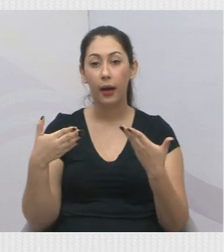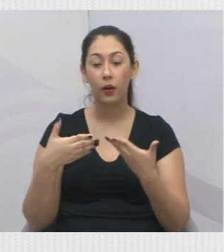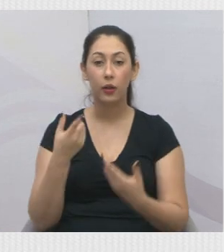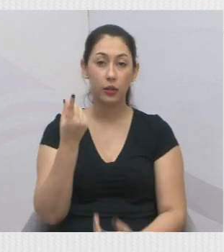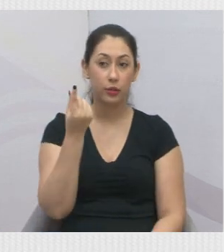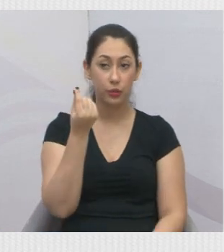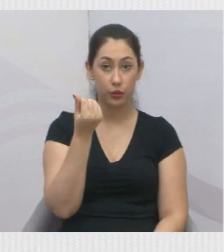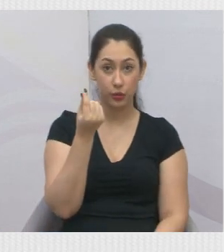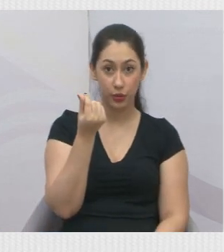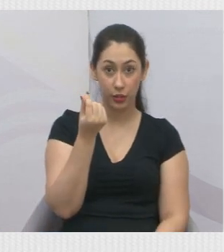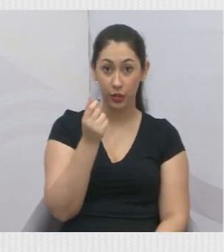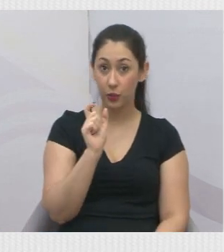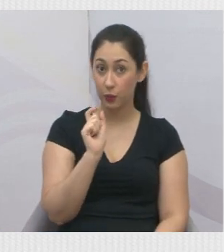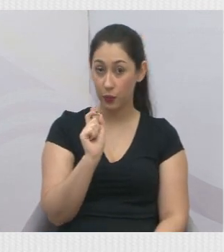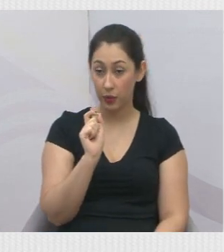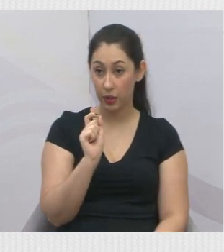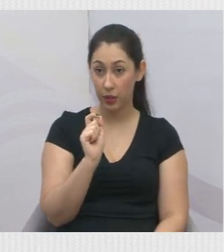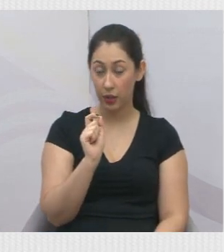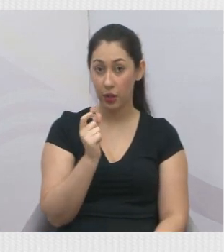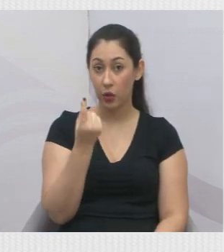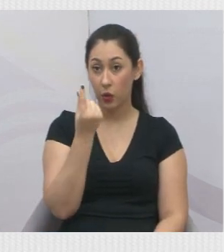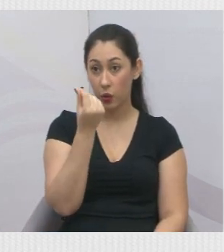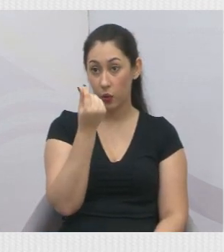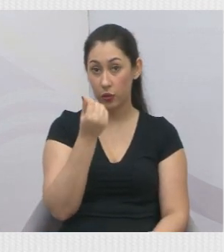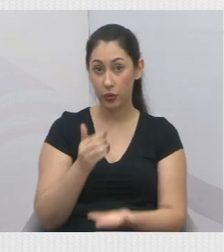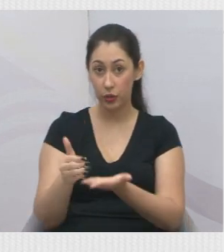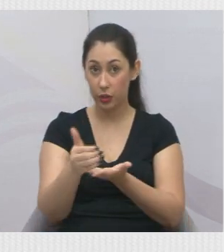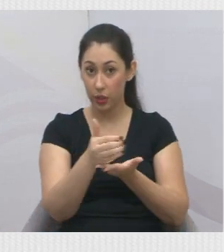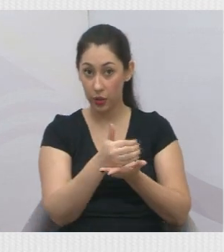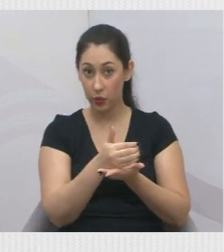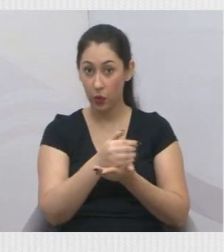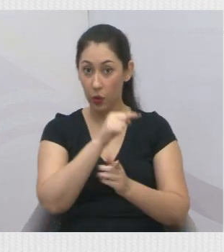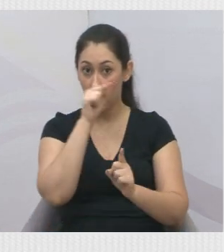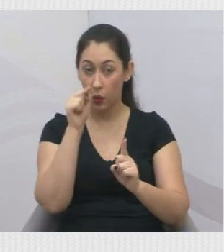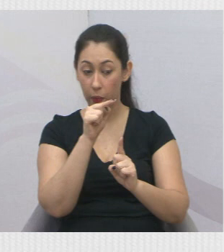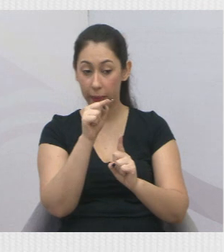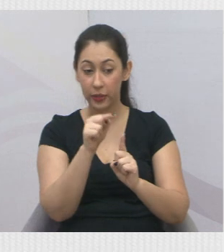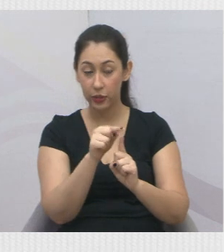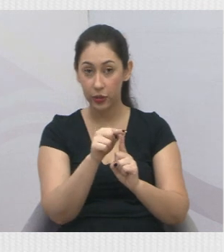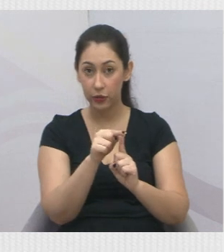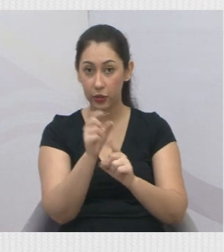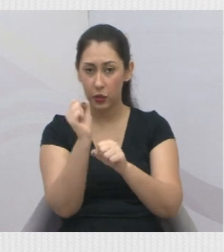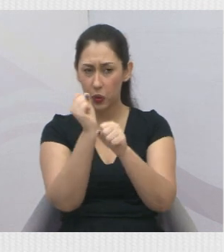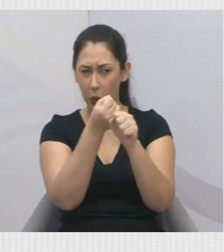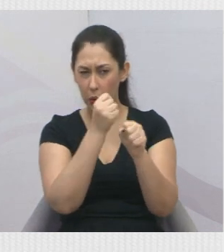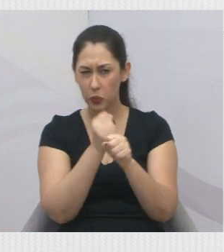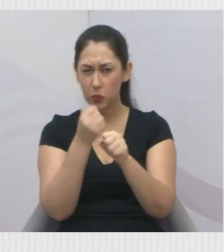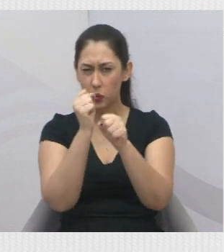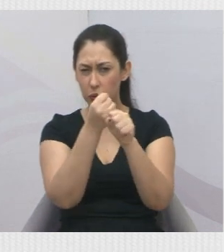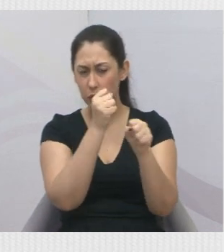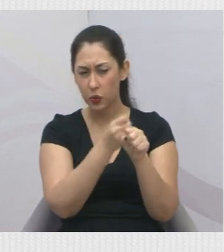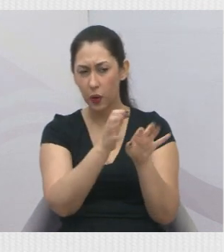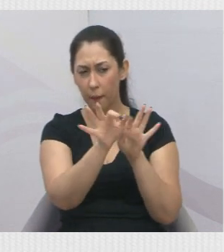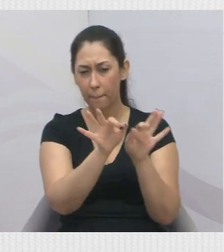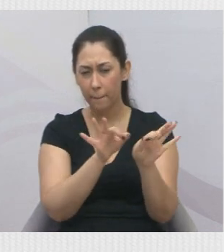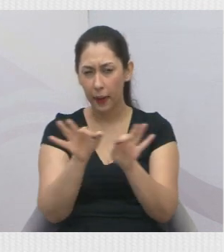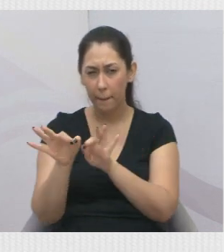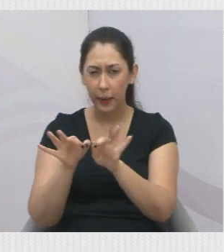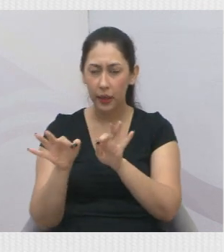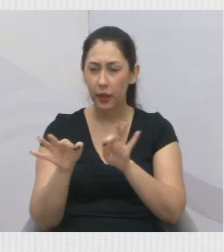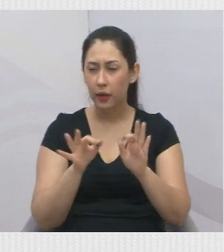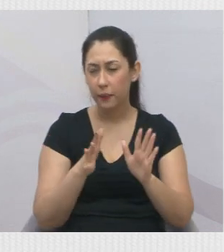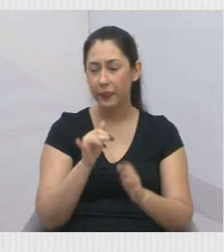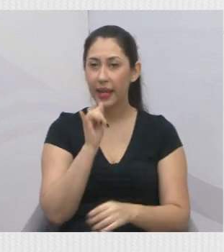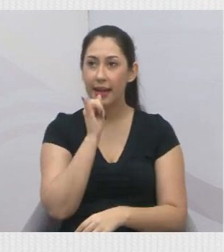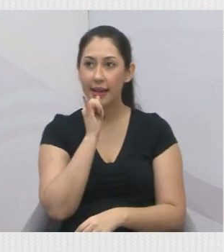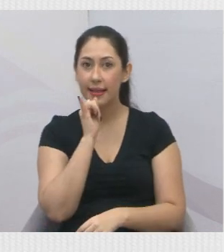receita de capital nada mais é do que a receita para manutenção, para construções das instalações da cidade. Como, por